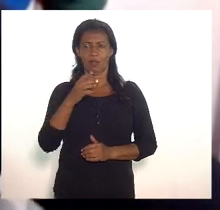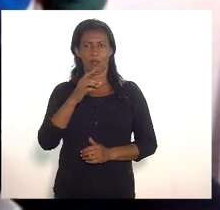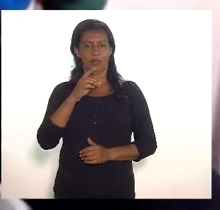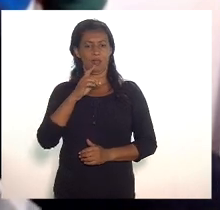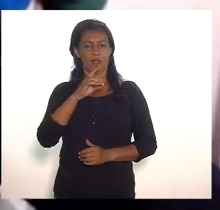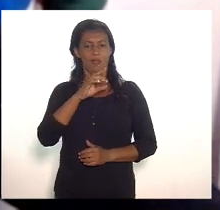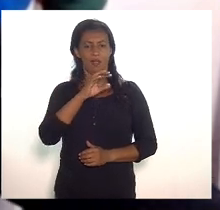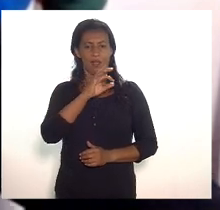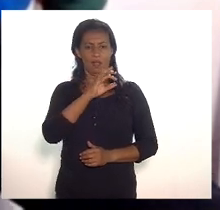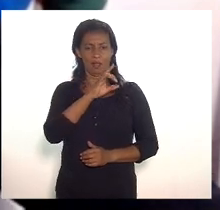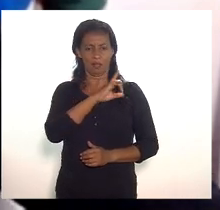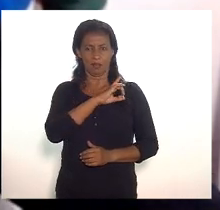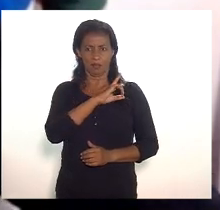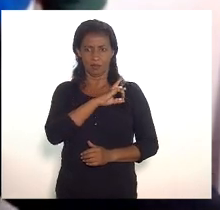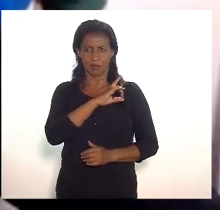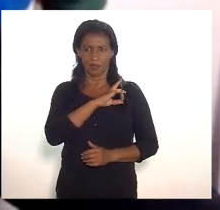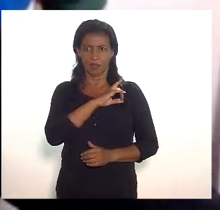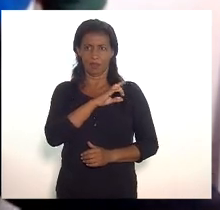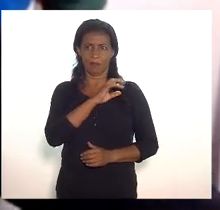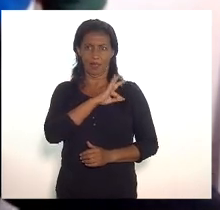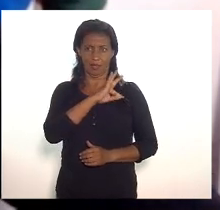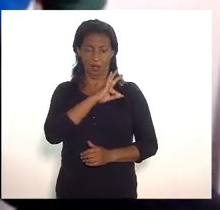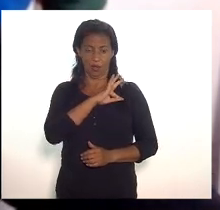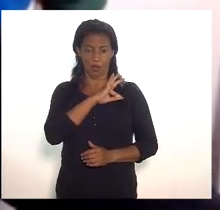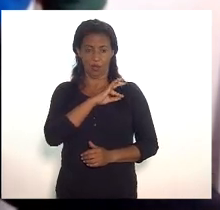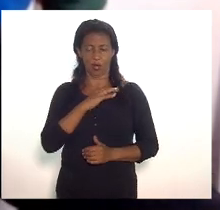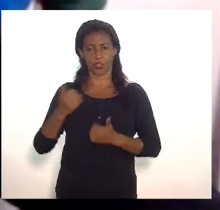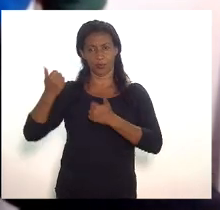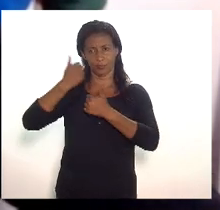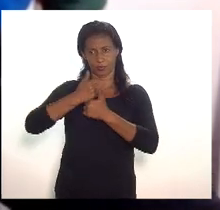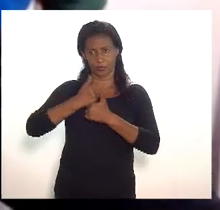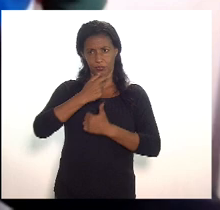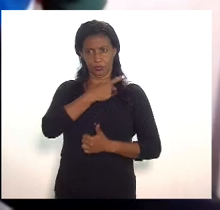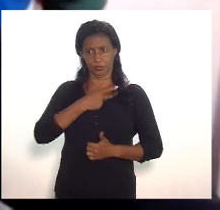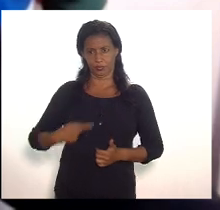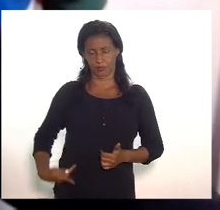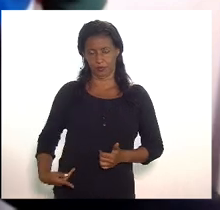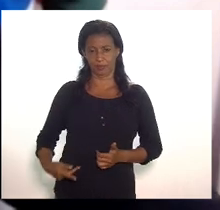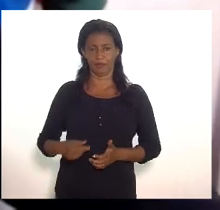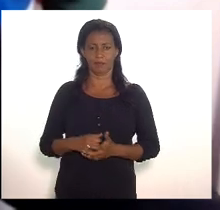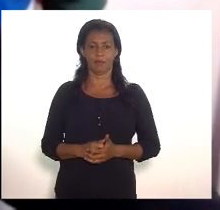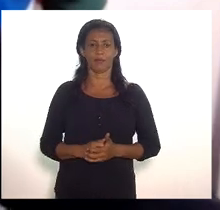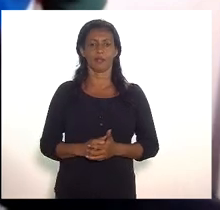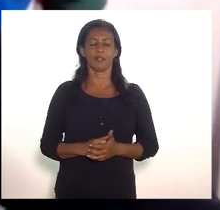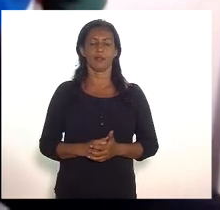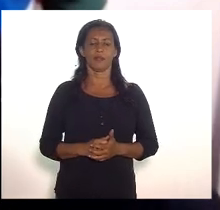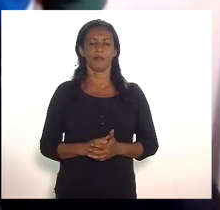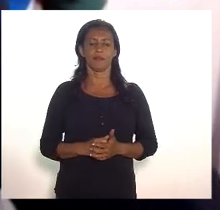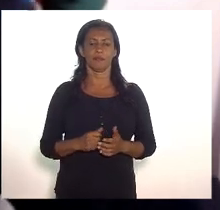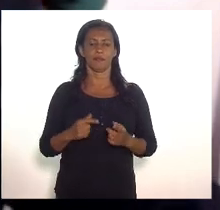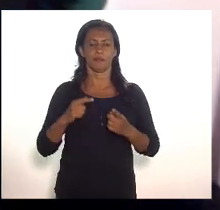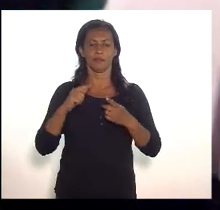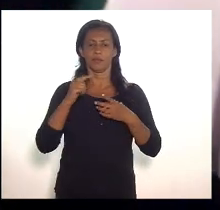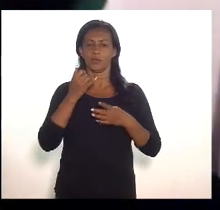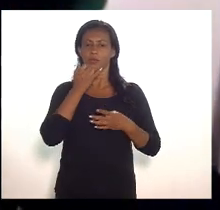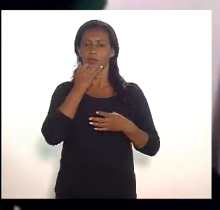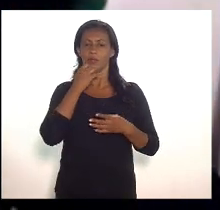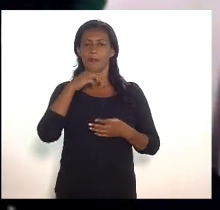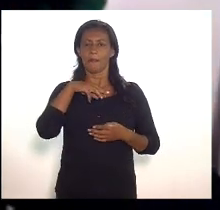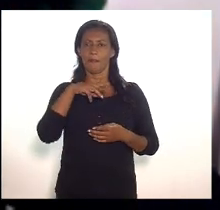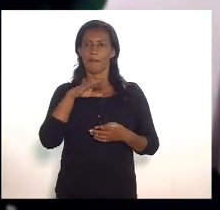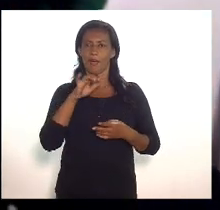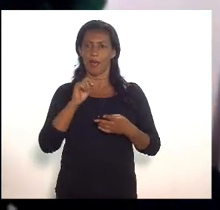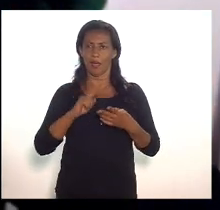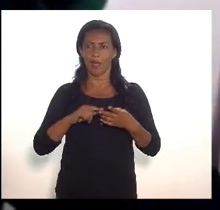no expediente final. Primeiro orador, deputado Luiz Paulo, Eliomar Coelho, Márcio Pacheco, não, desculpa, Marta